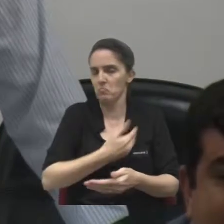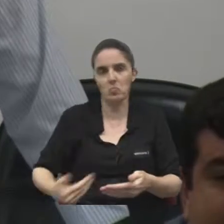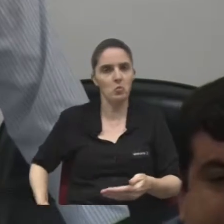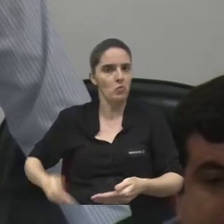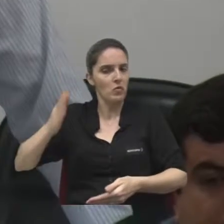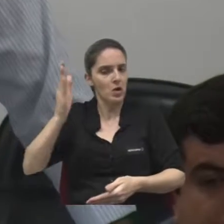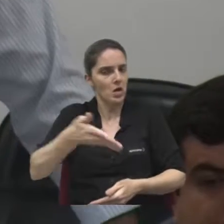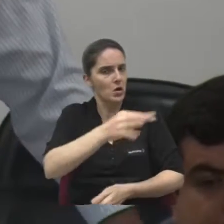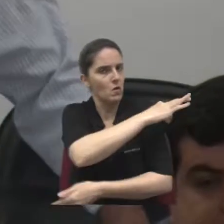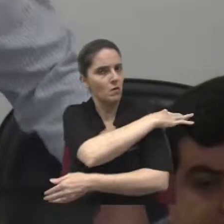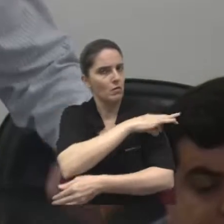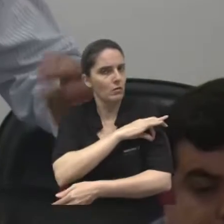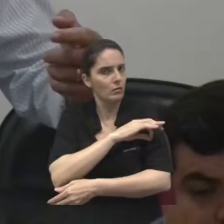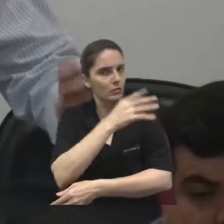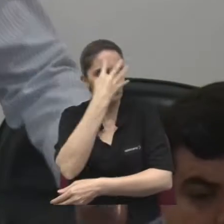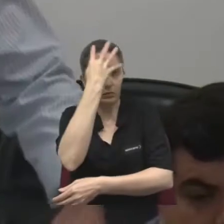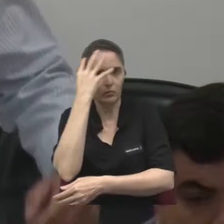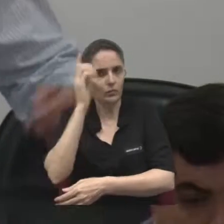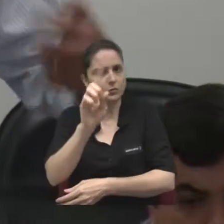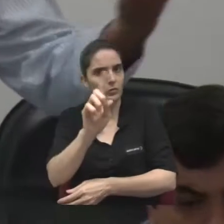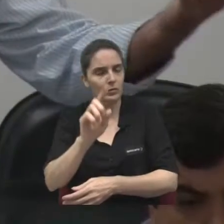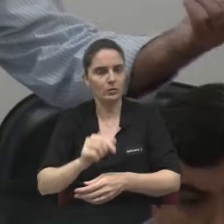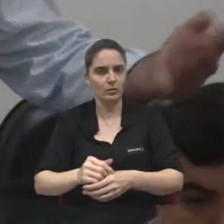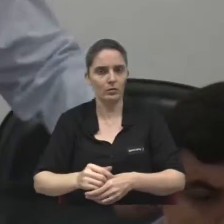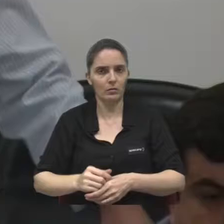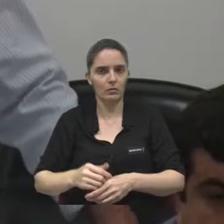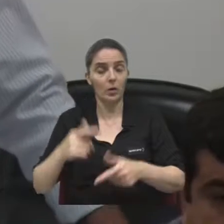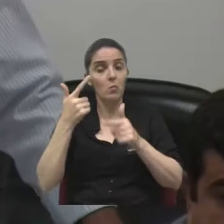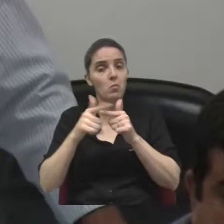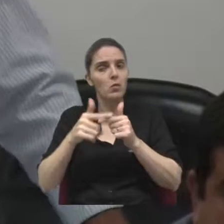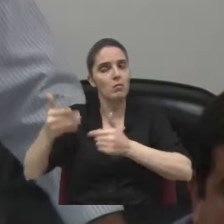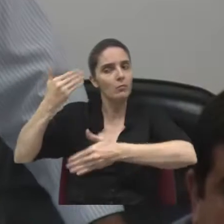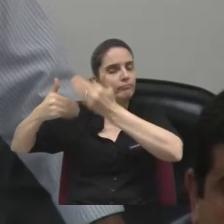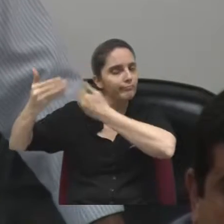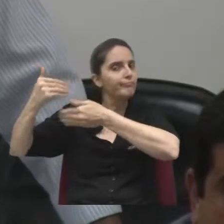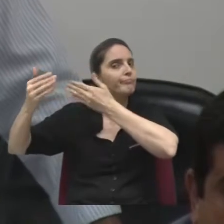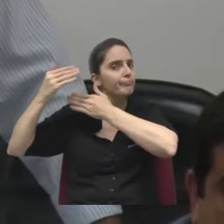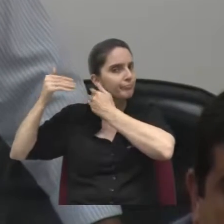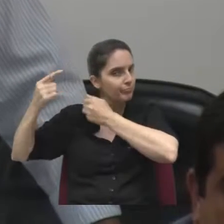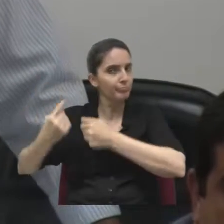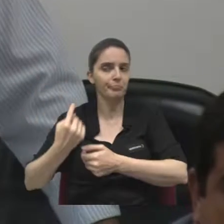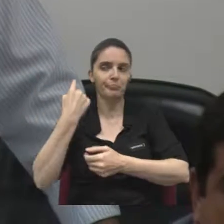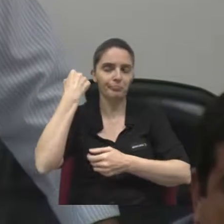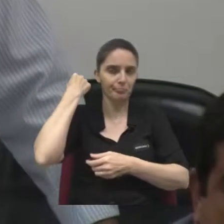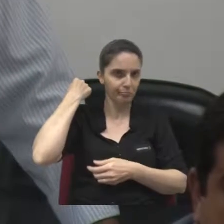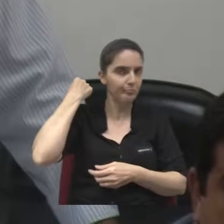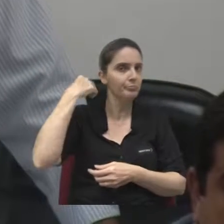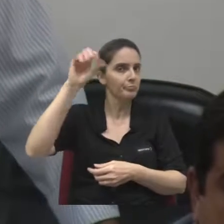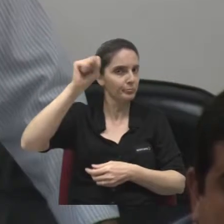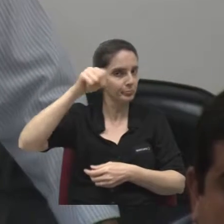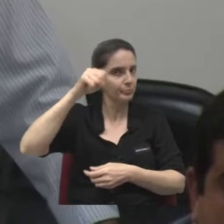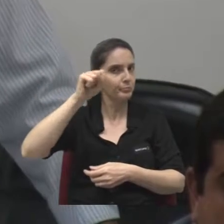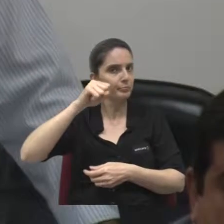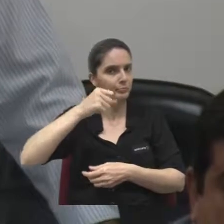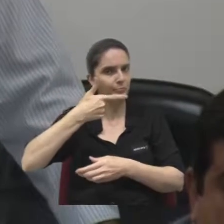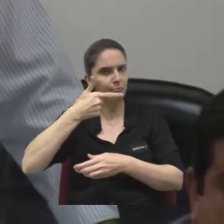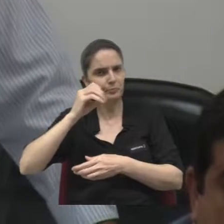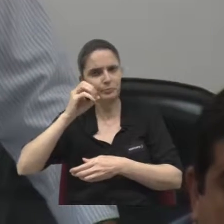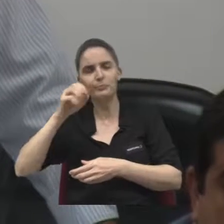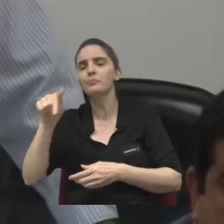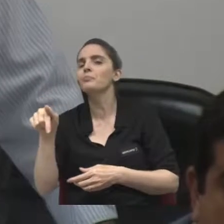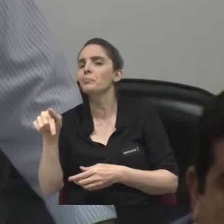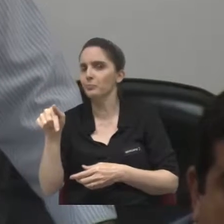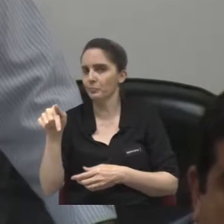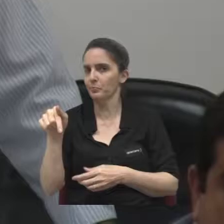desta gestão, mas sim é de um problema que vem lá de trás, de 2007, né, mesmo? Que agora o governo